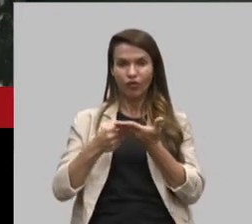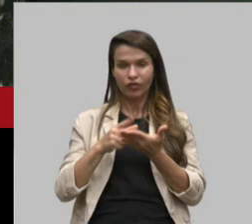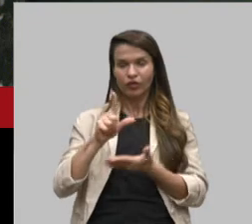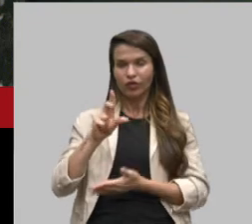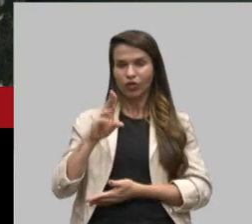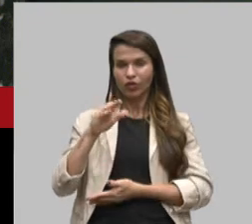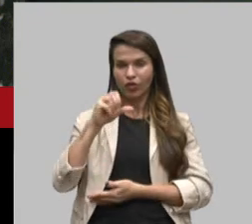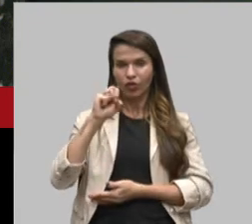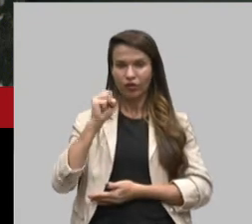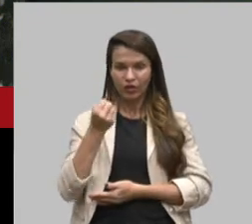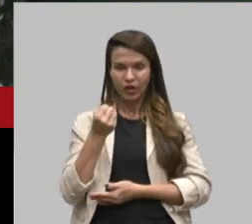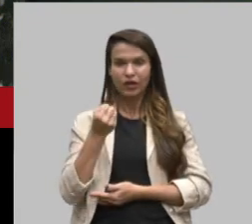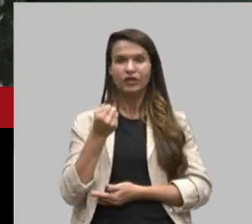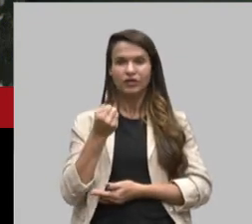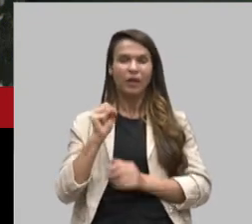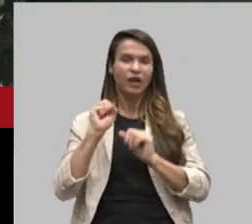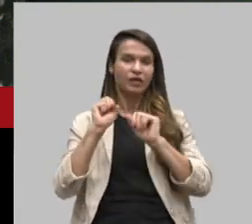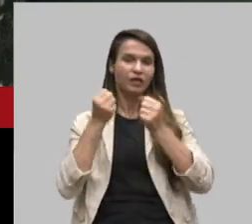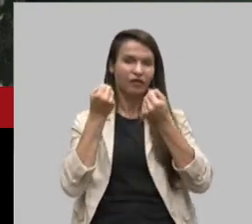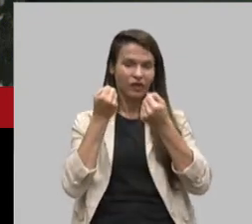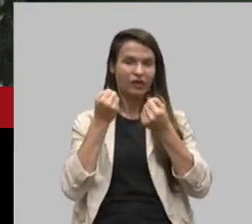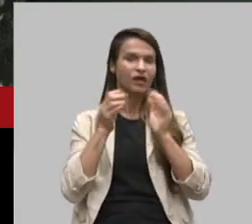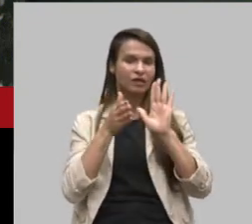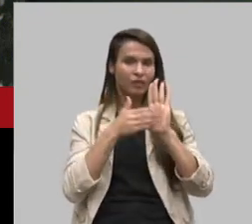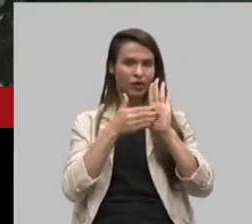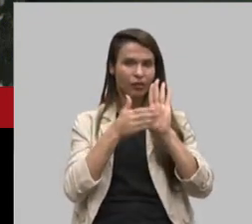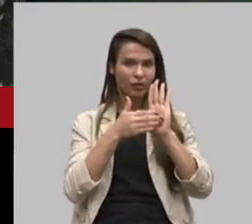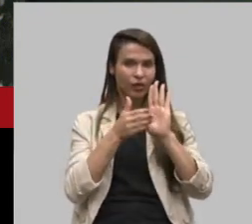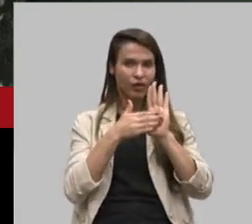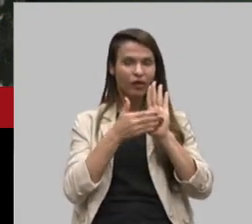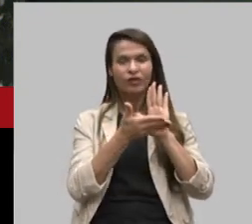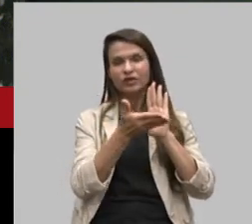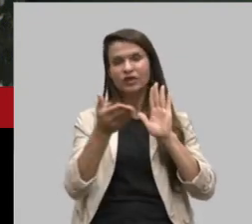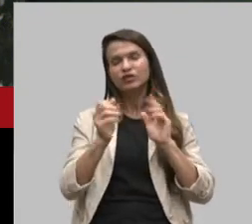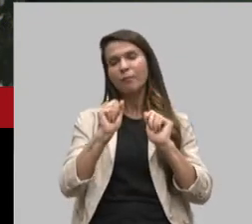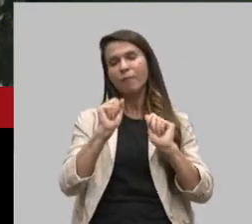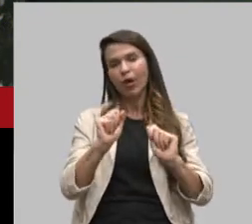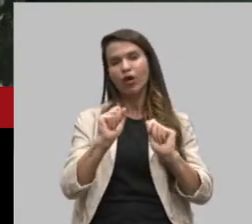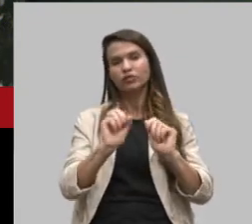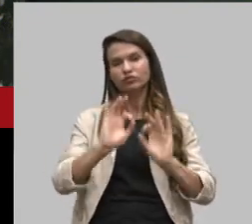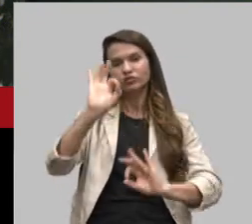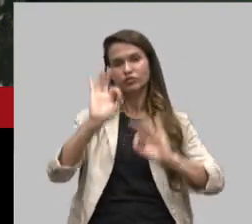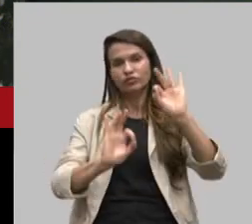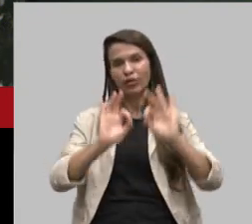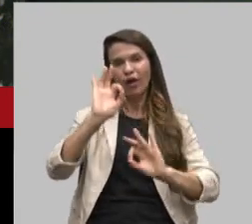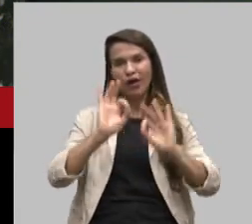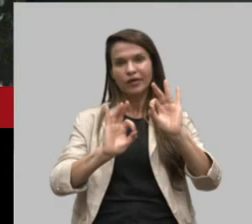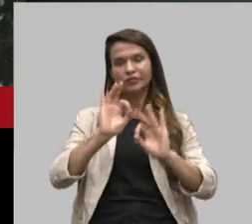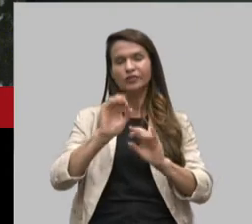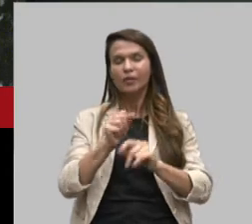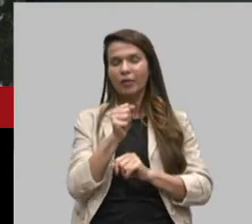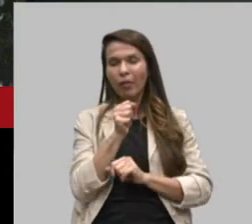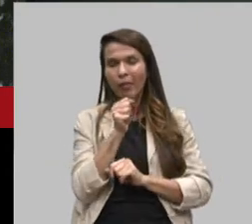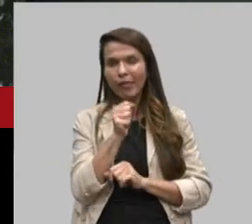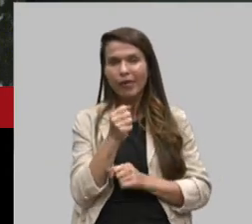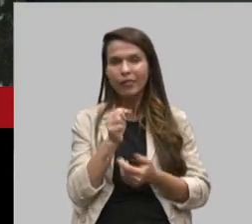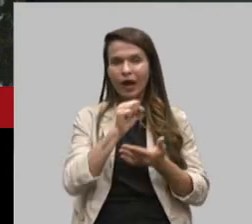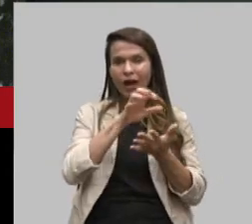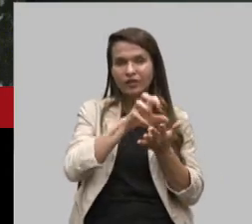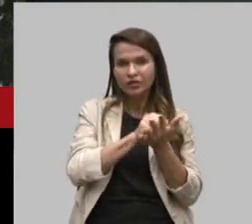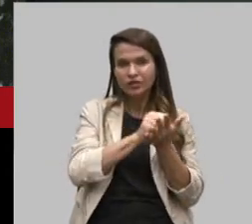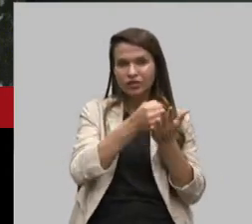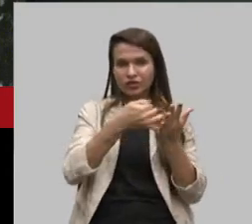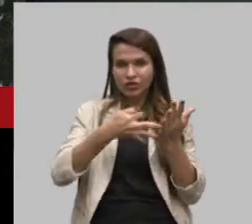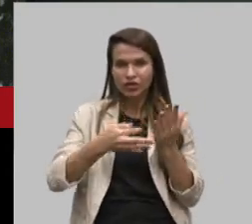Eugênio para defender essa proposta e vocês já podem se posicionar atrás dos microfones para as inscrições da